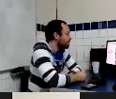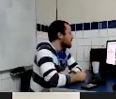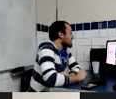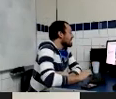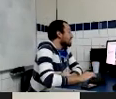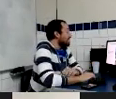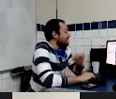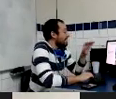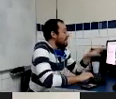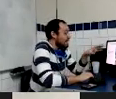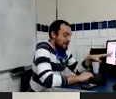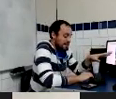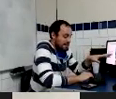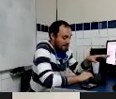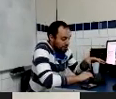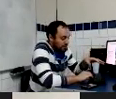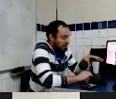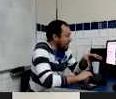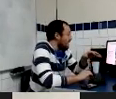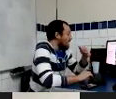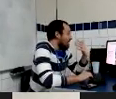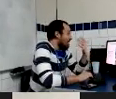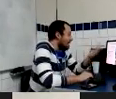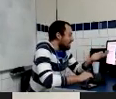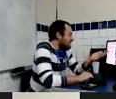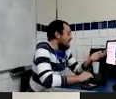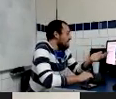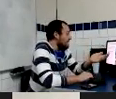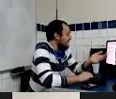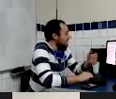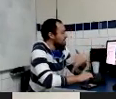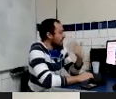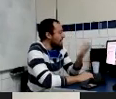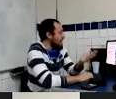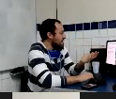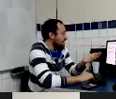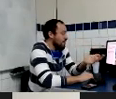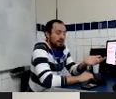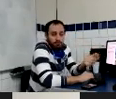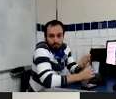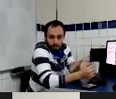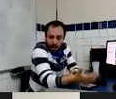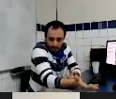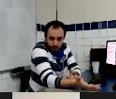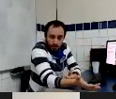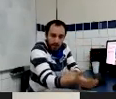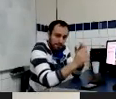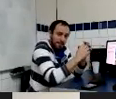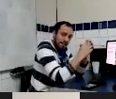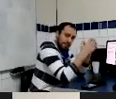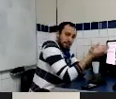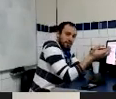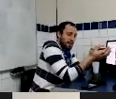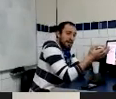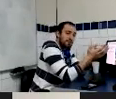tudo bem? Bem, especialização. Cada vez mais as técnicas de cada área de atuação é desenvolvida.